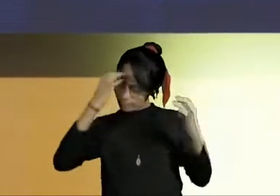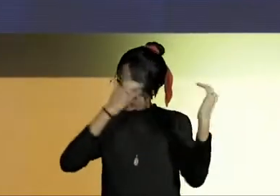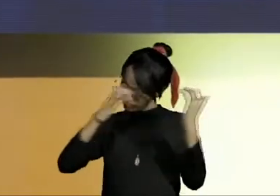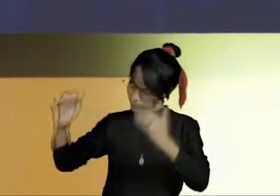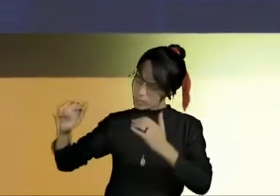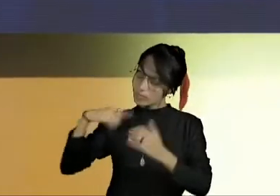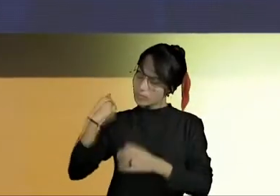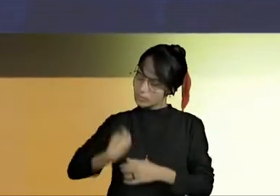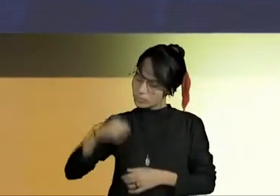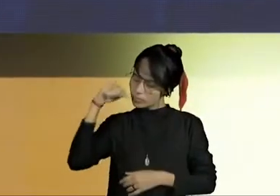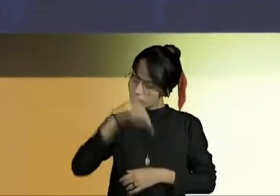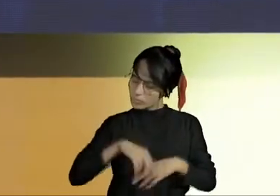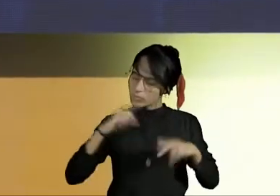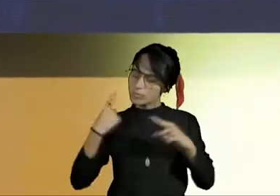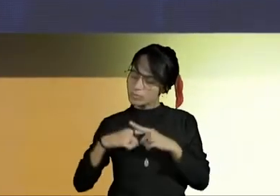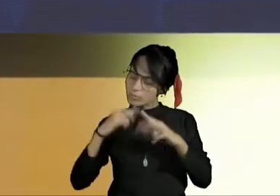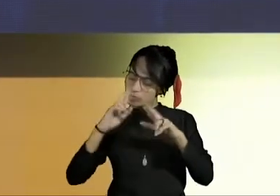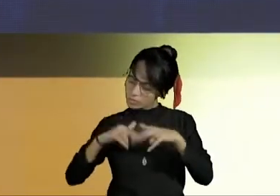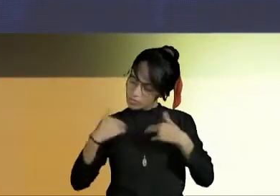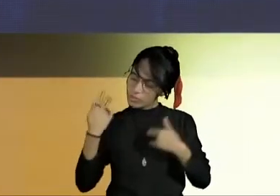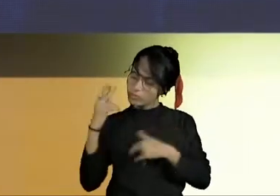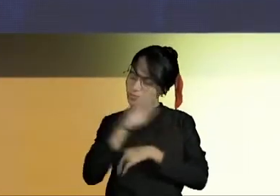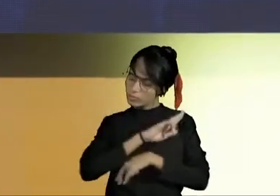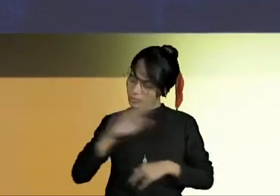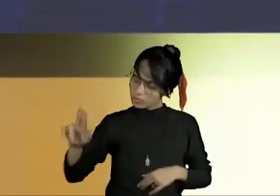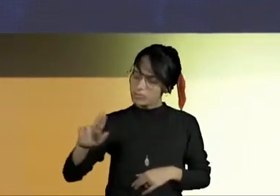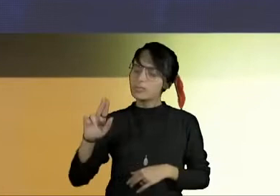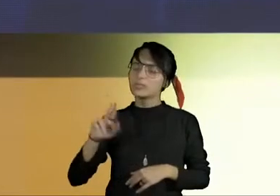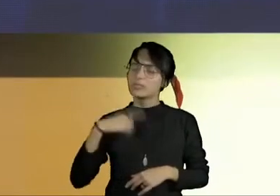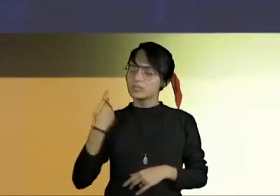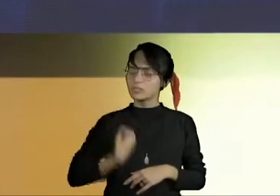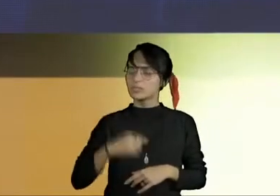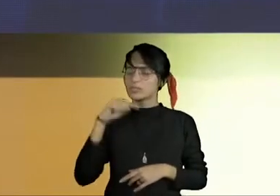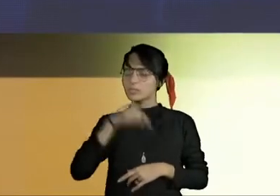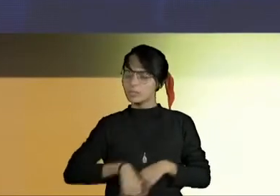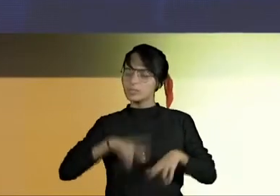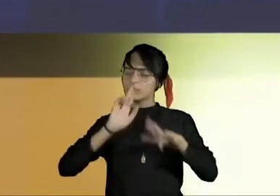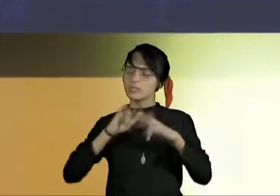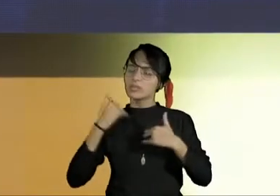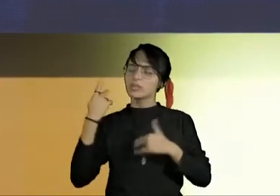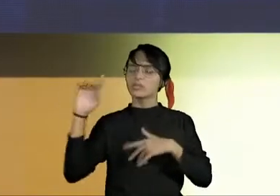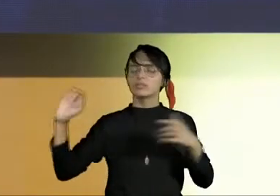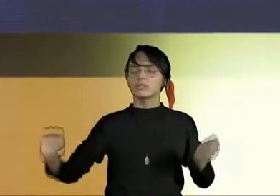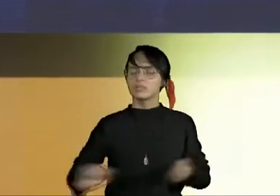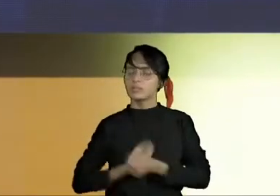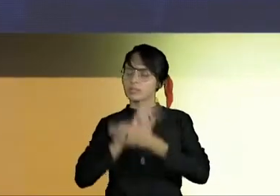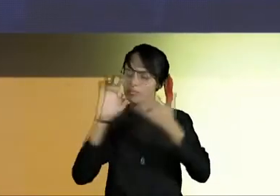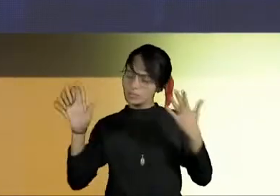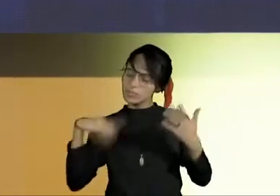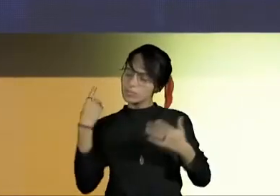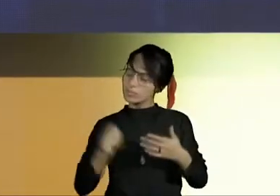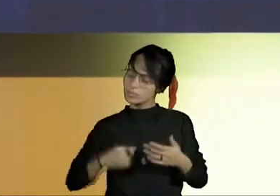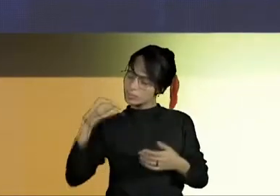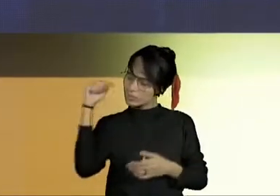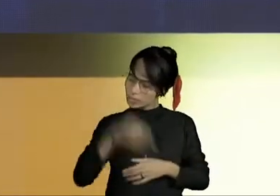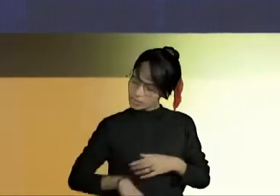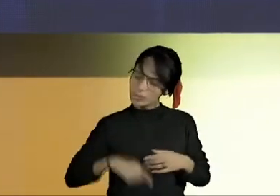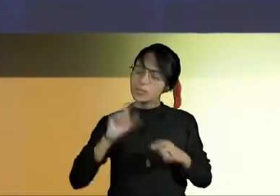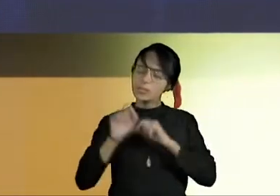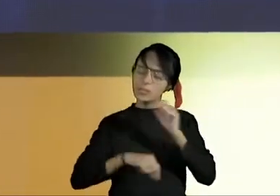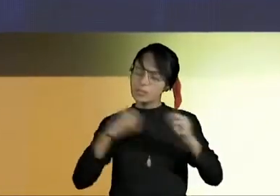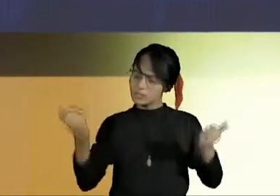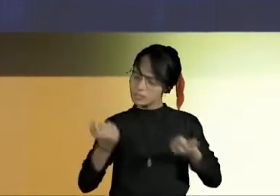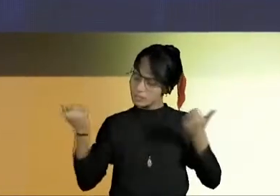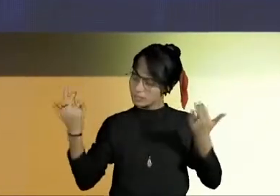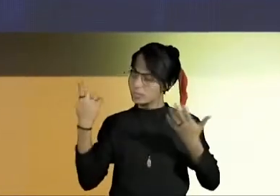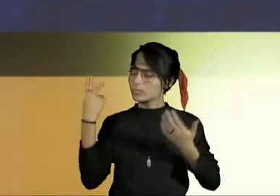aqui, Senhor, por causa do teu nome. Nós estamos aqui por causa da tua glória. Nós estamos aqui para exaltar